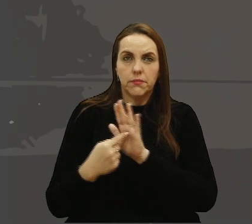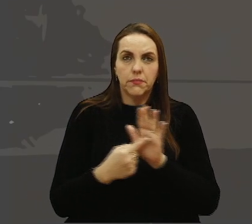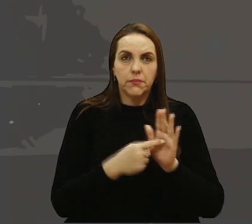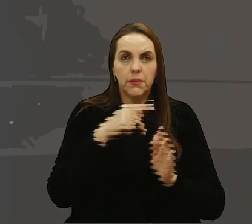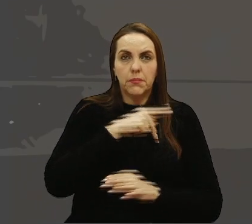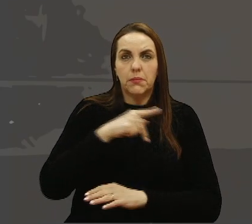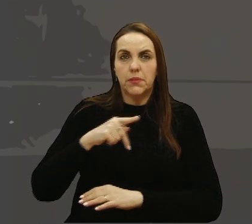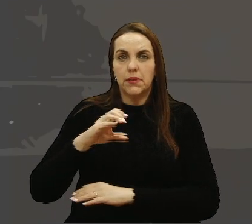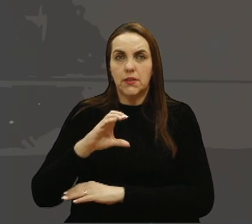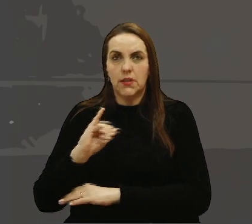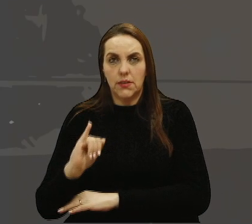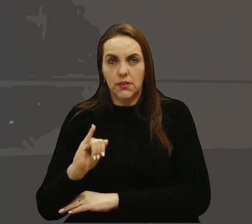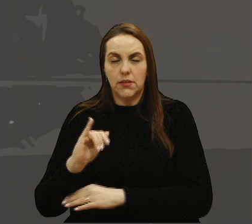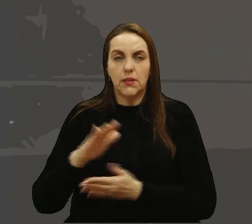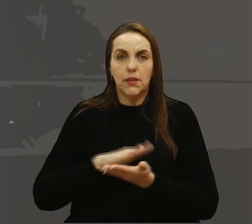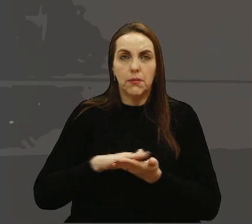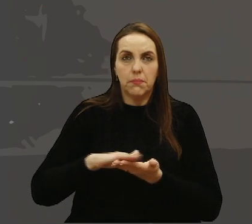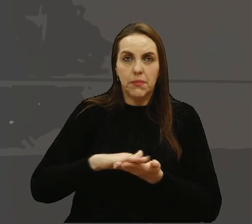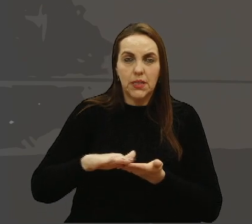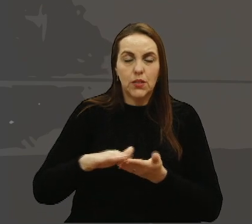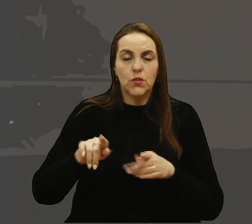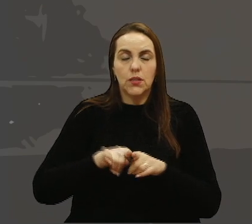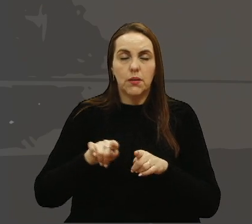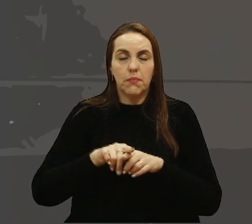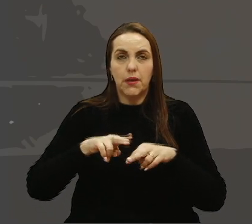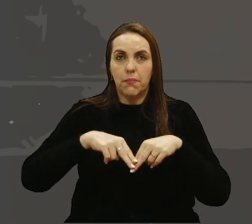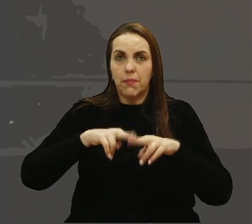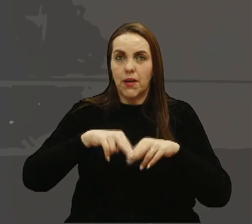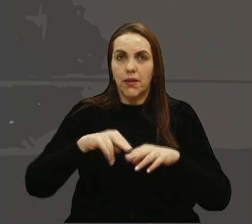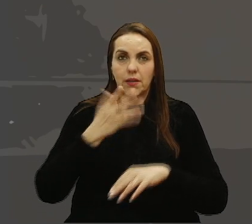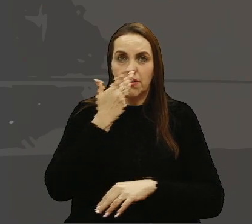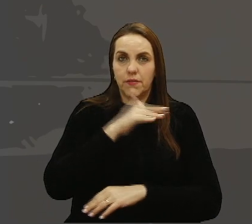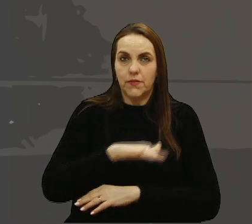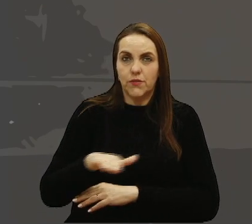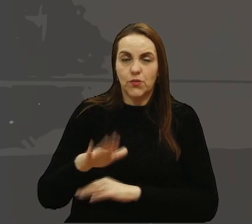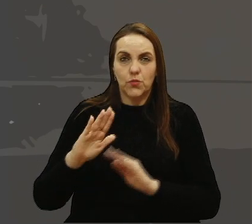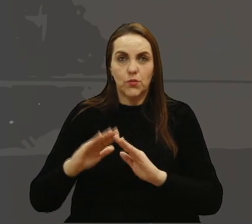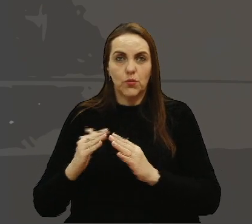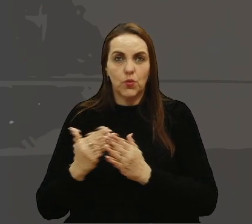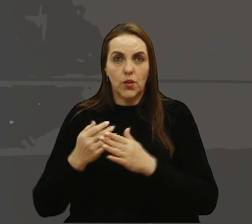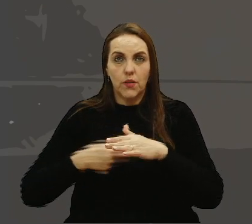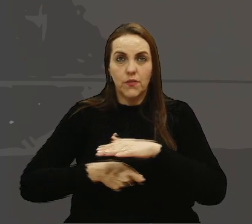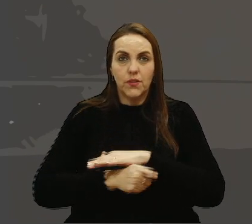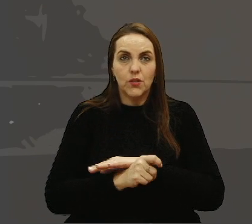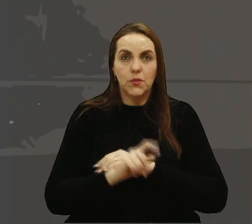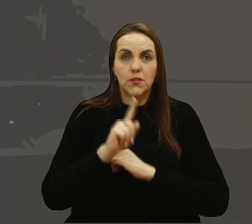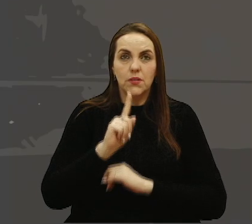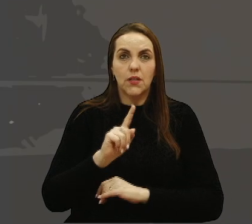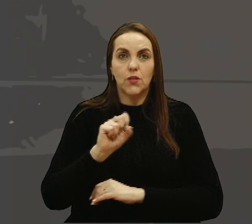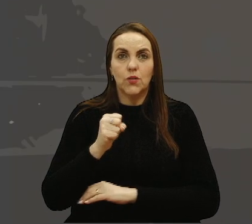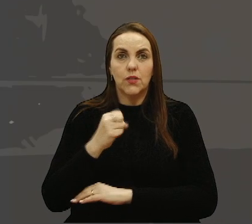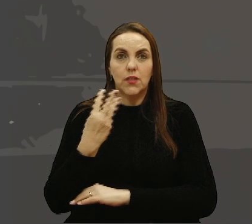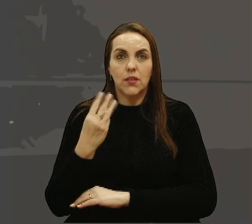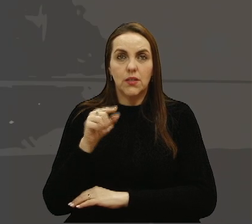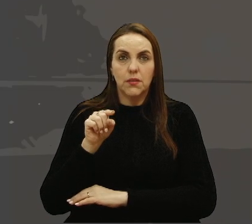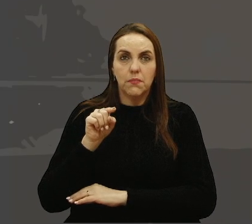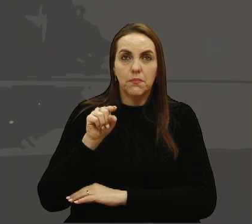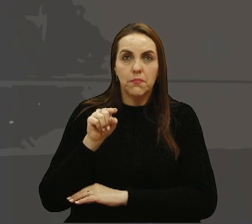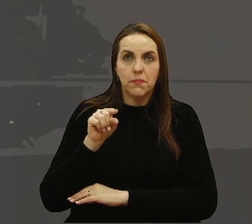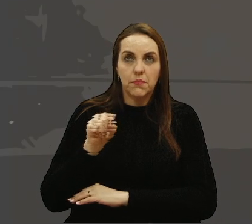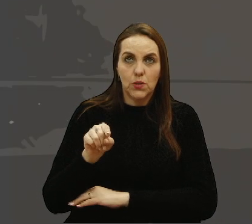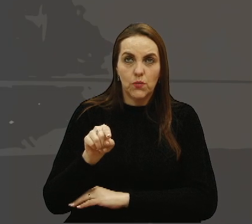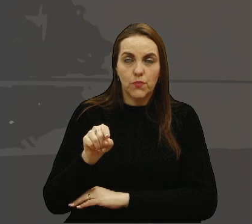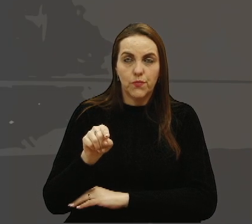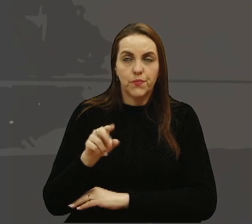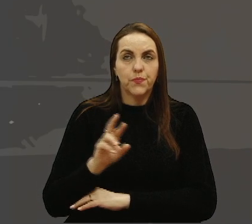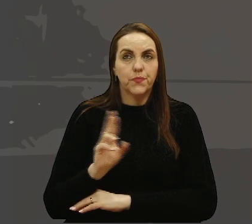PPCI, piso para parque infantil da escola, onde com investimento é de 183 mil. O